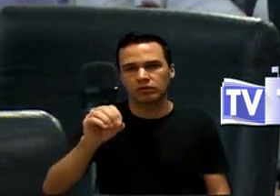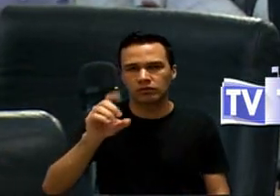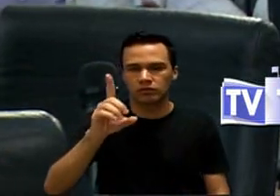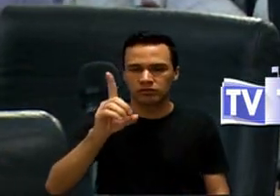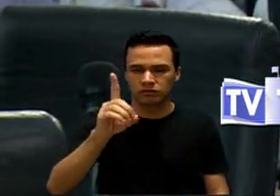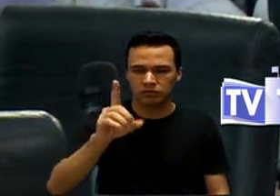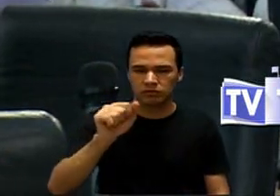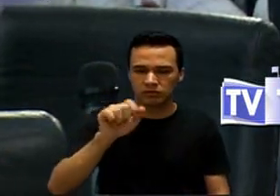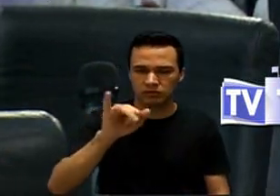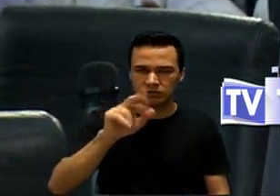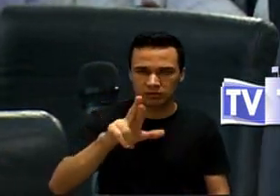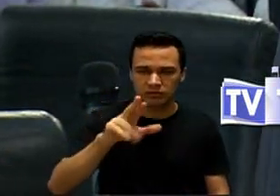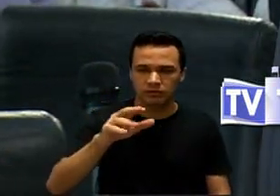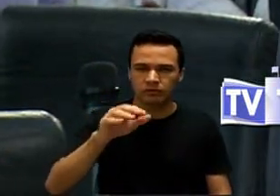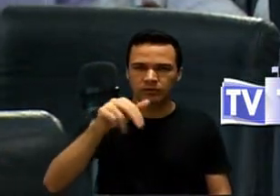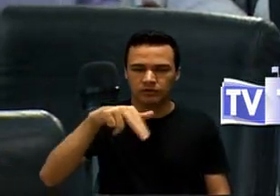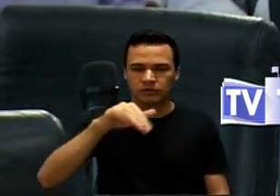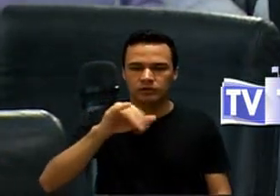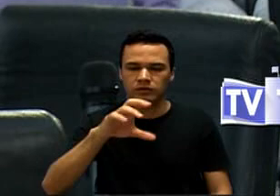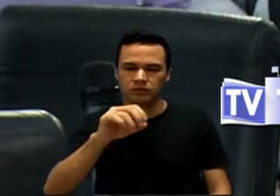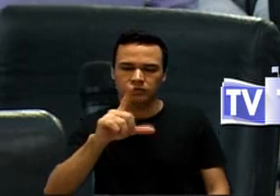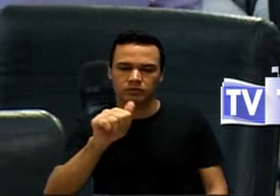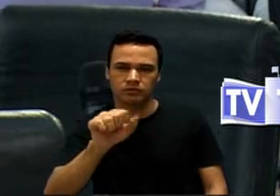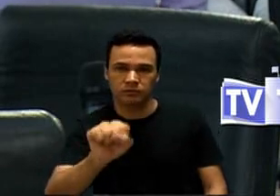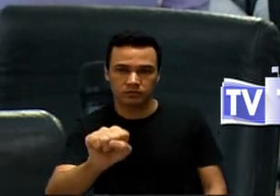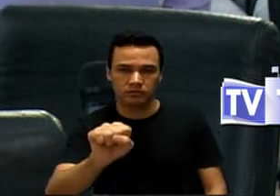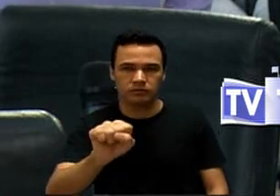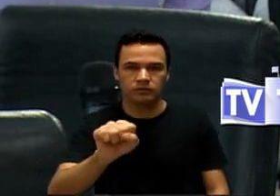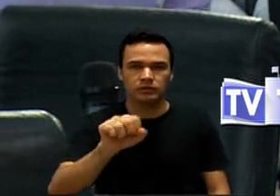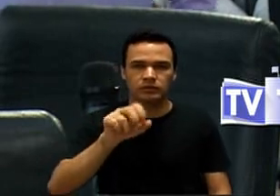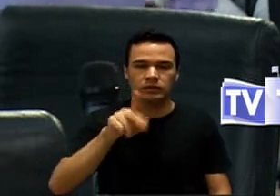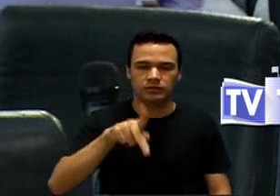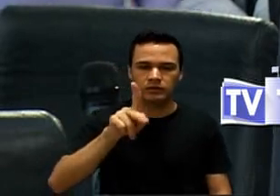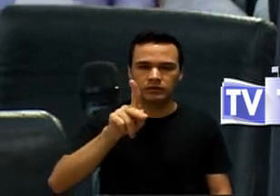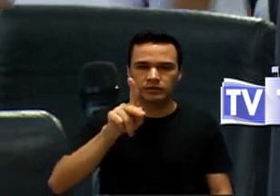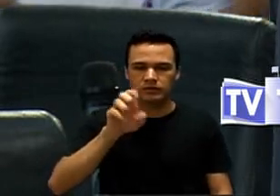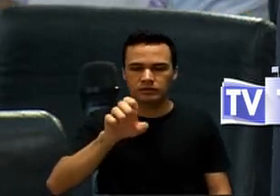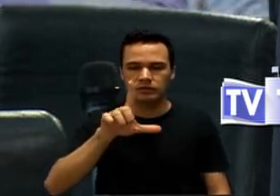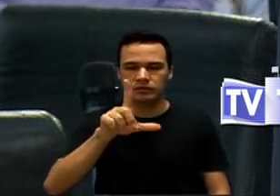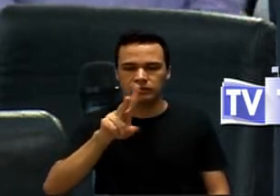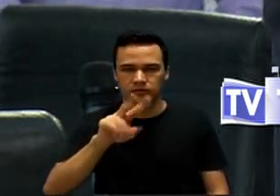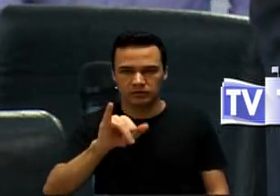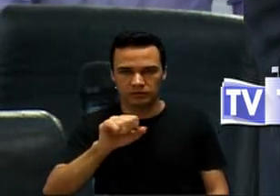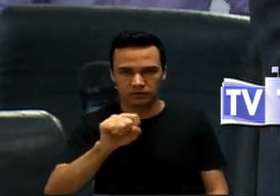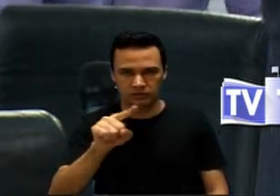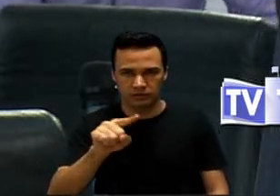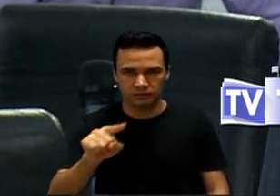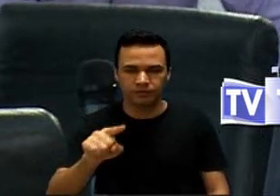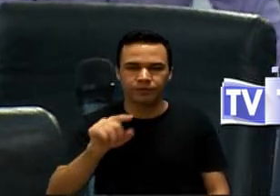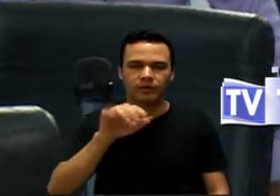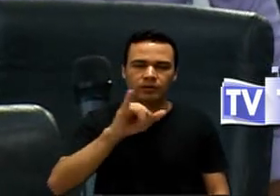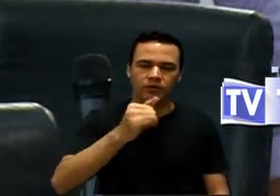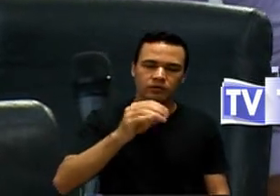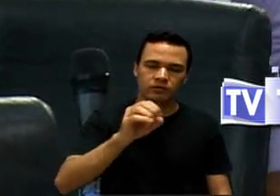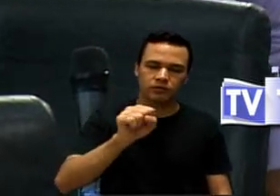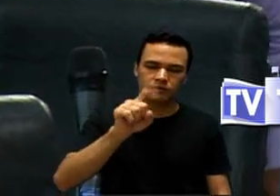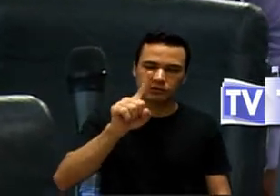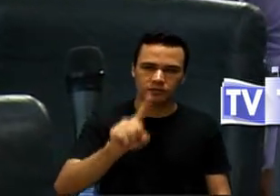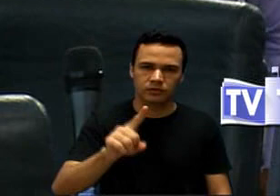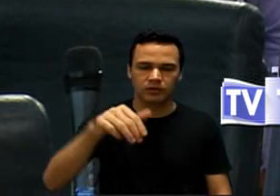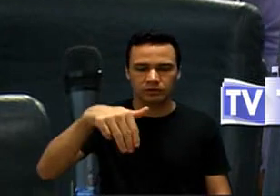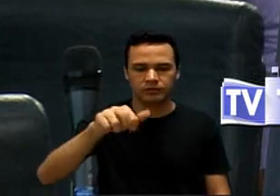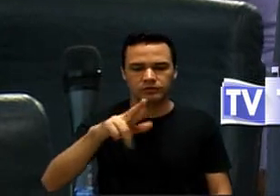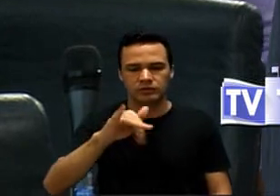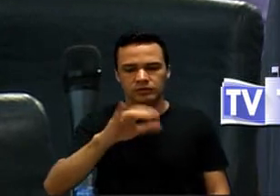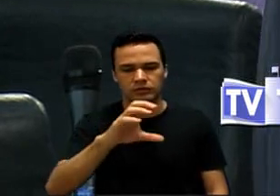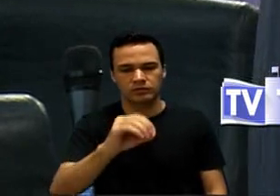José Pereira, pastor Nicolas Gonzaga, Kelvis Cunha Alves, José Aparecido Silva, Márcio Antônio